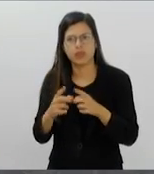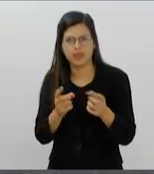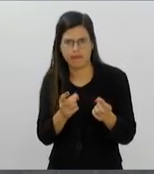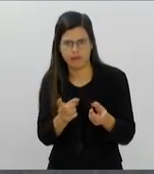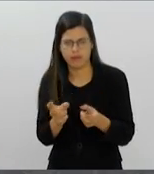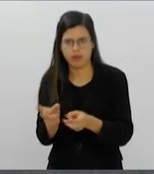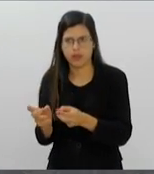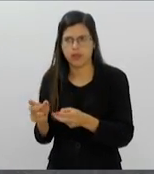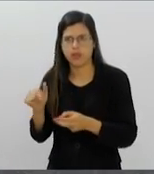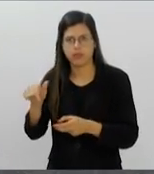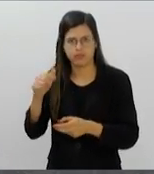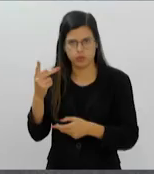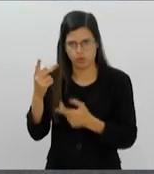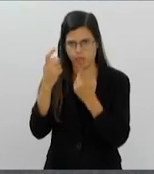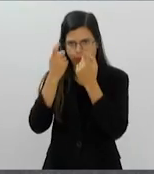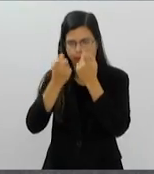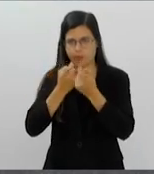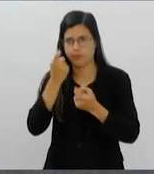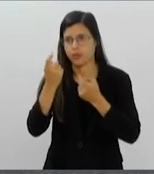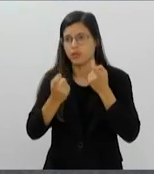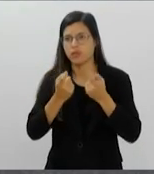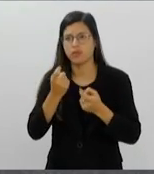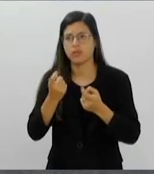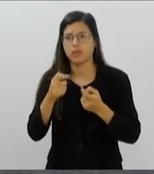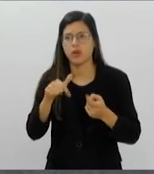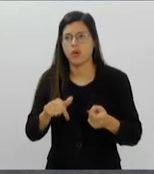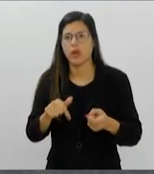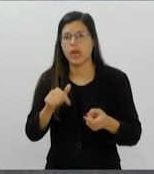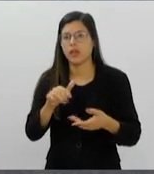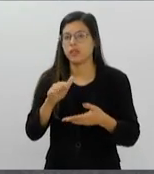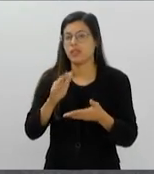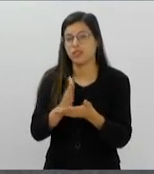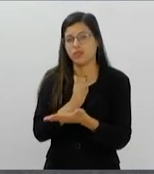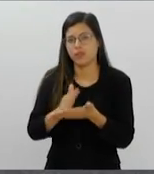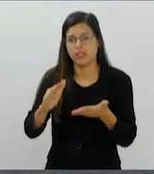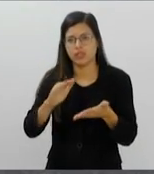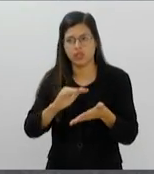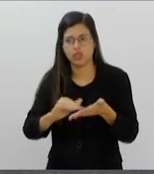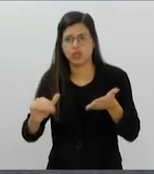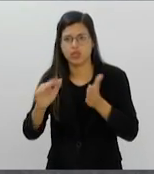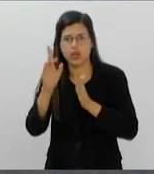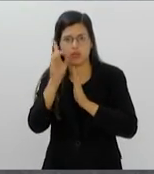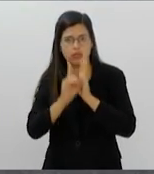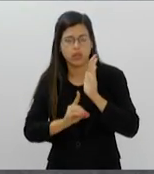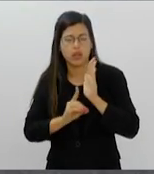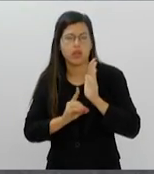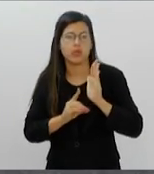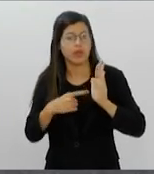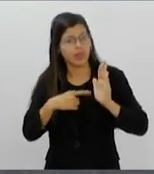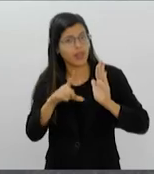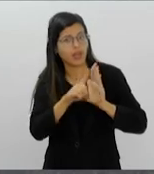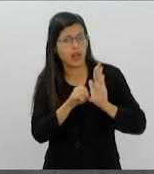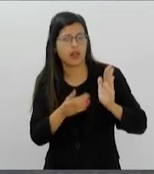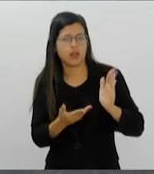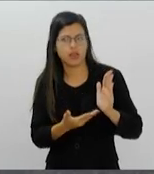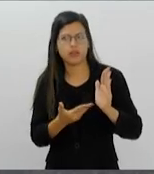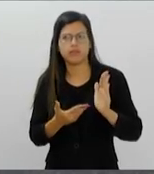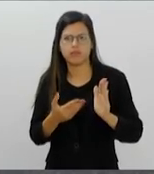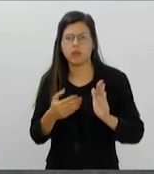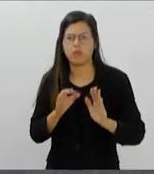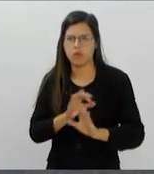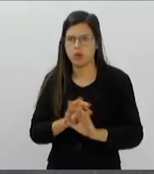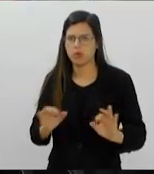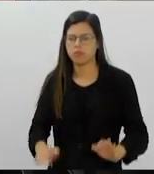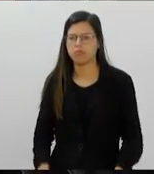é uma das vossas preocupações, se dá um jeito de retirar direitos que a lei garante. Então, Vossa Excelência foi preciso.